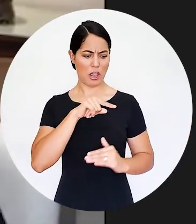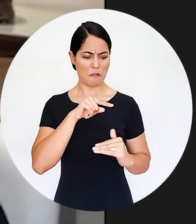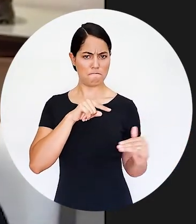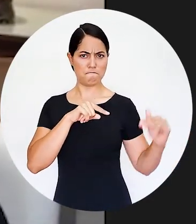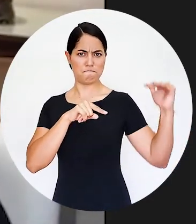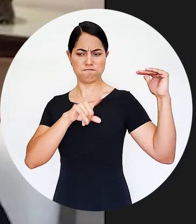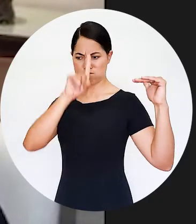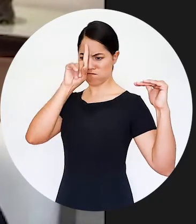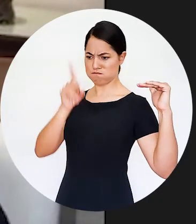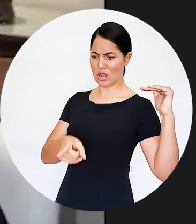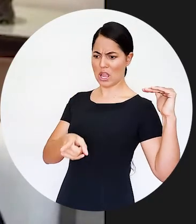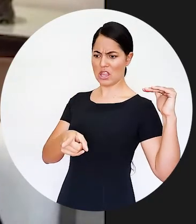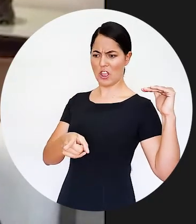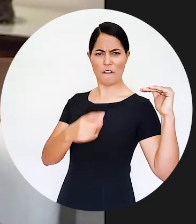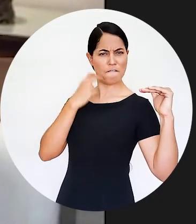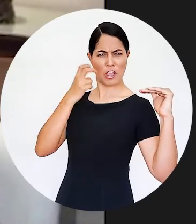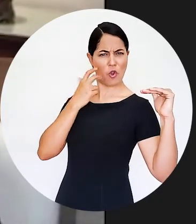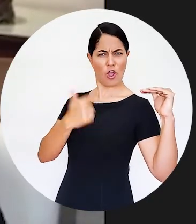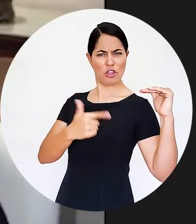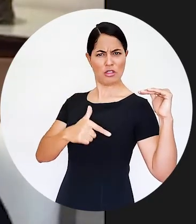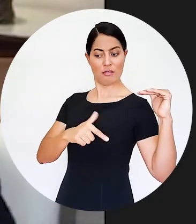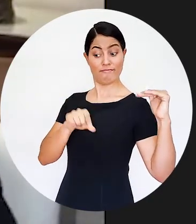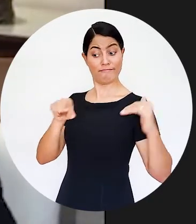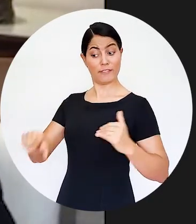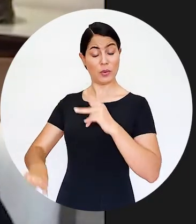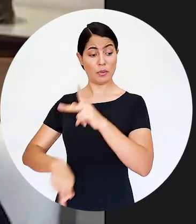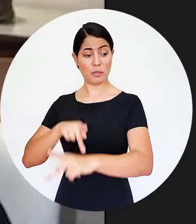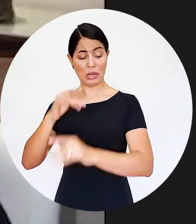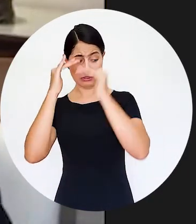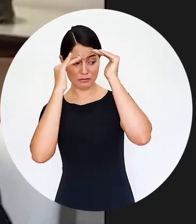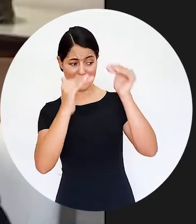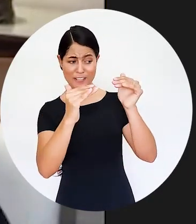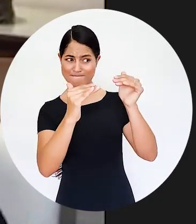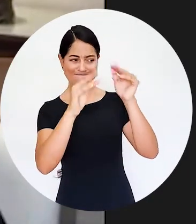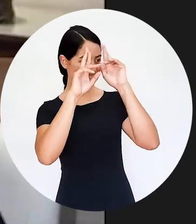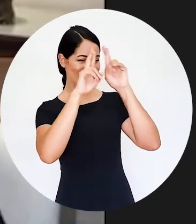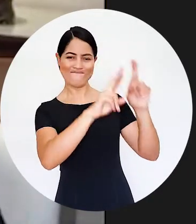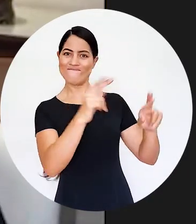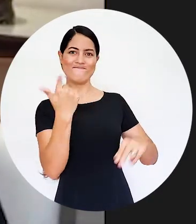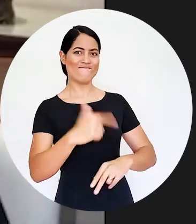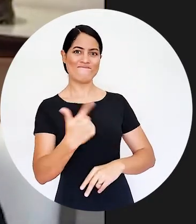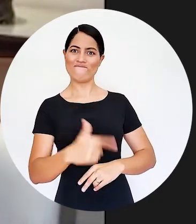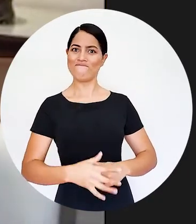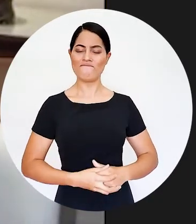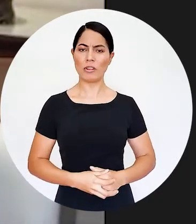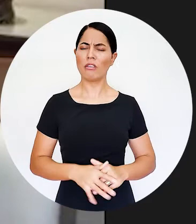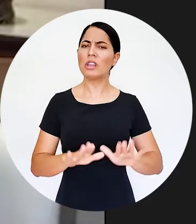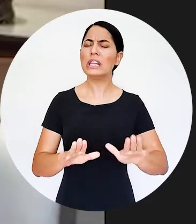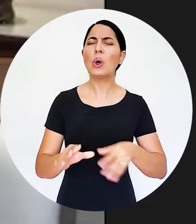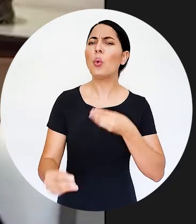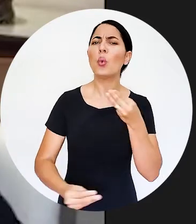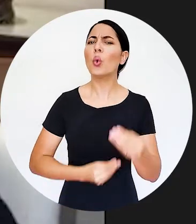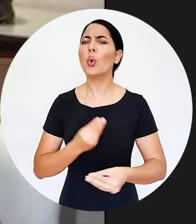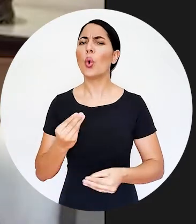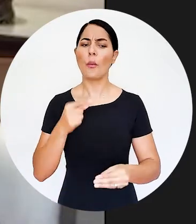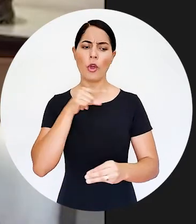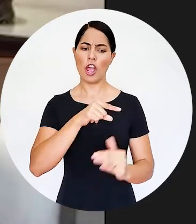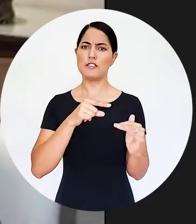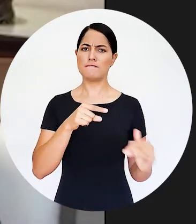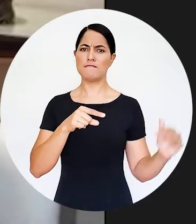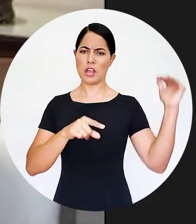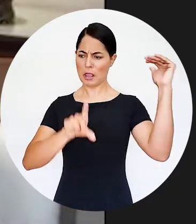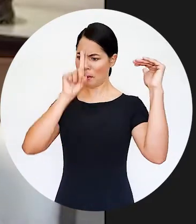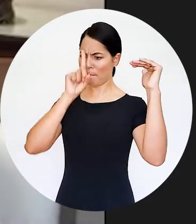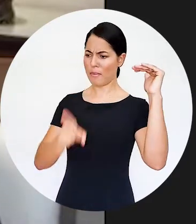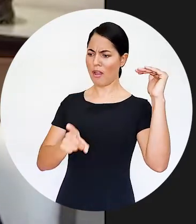e quando os que mandam perdem a vergonha os que obedecem perdem o respeito então os que mandam tem que se